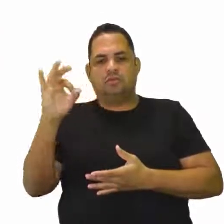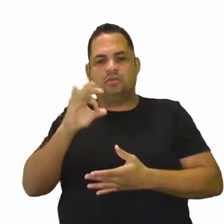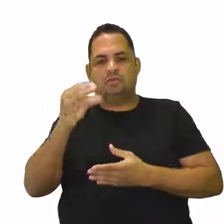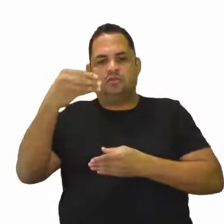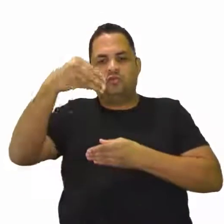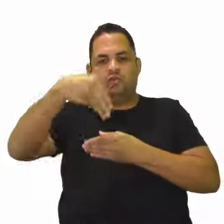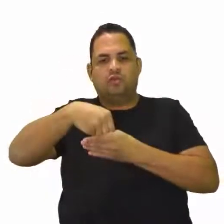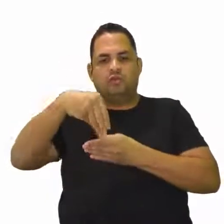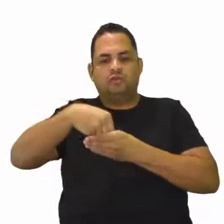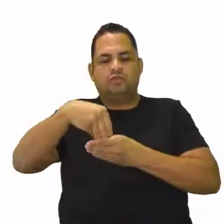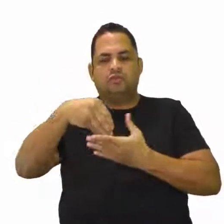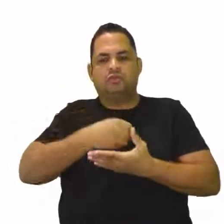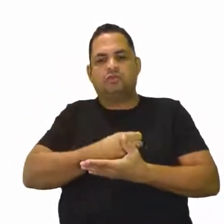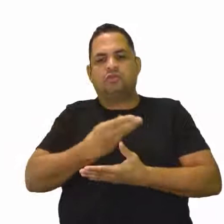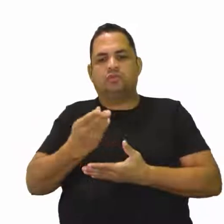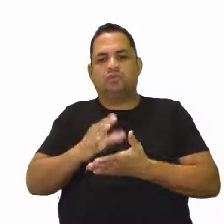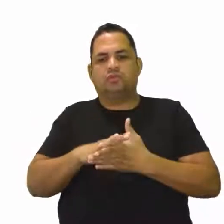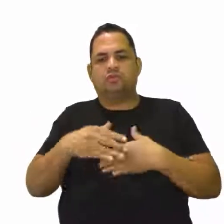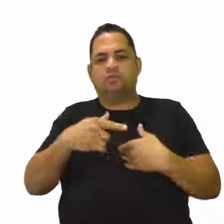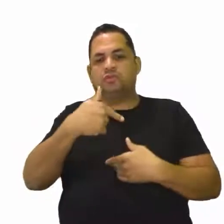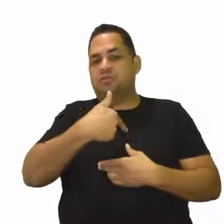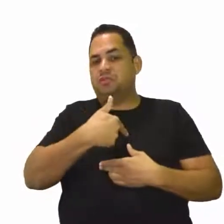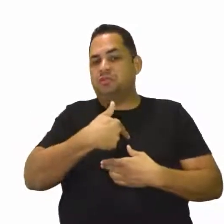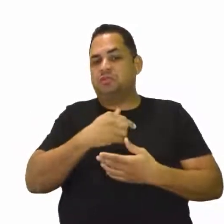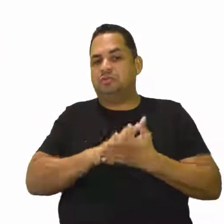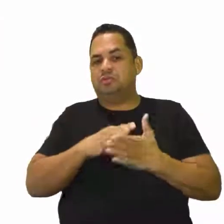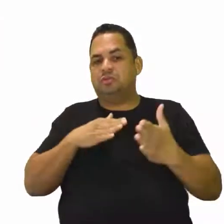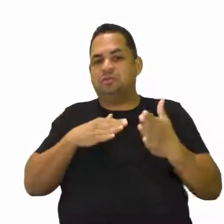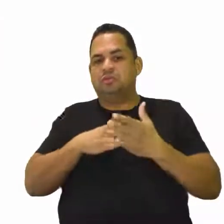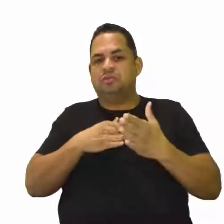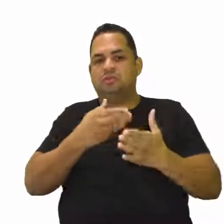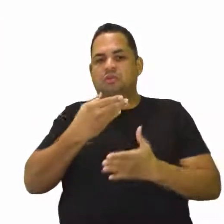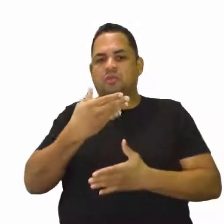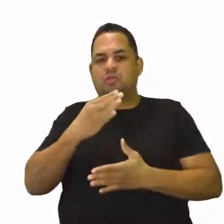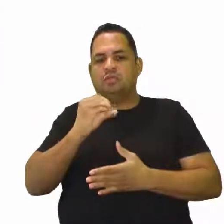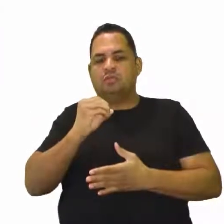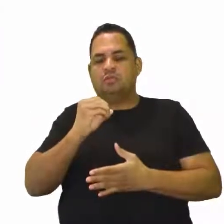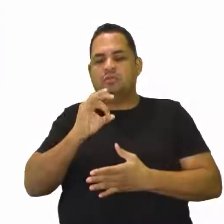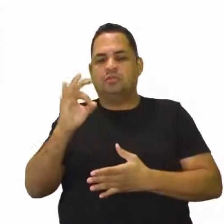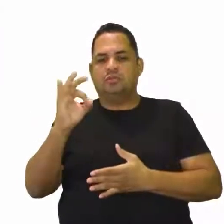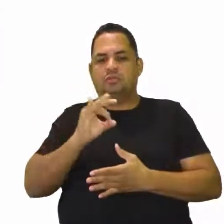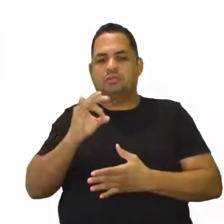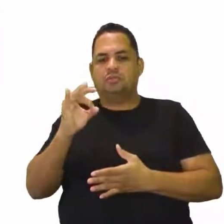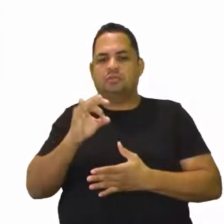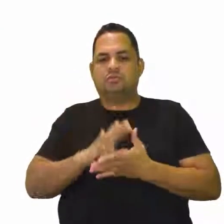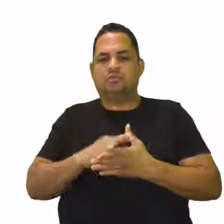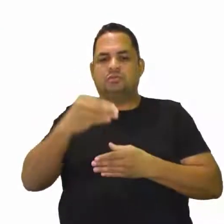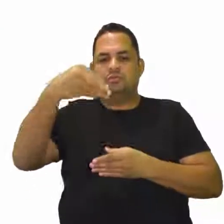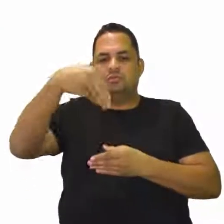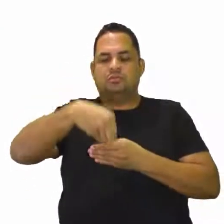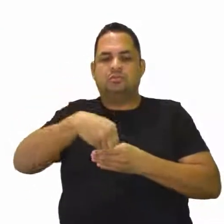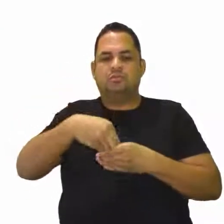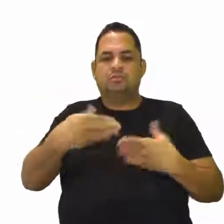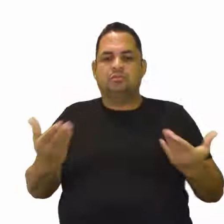59% dos votos, enquanto Getúlio Vargas obteve 40%.